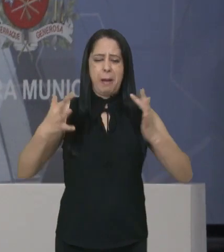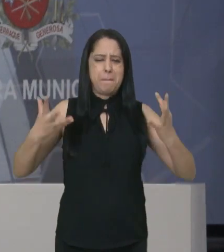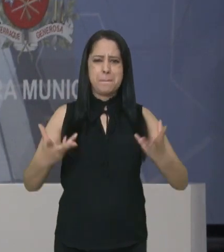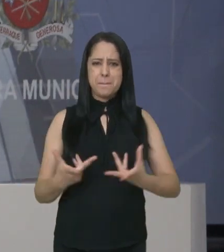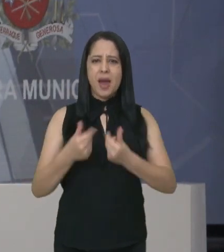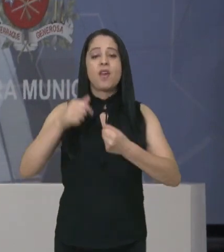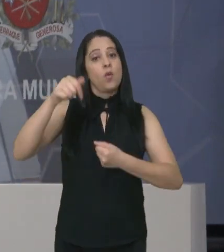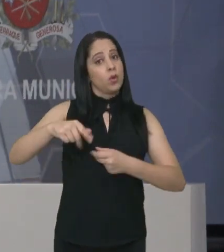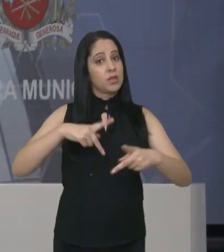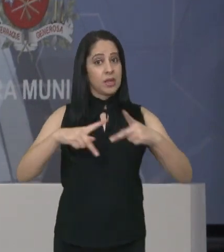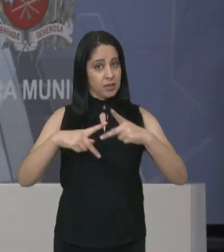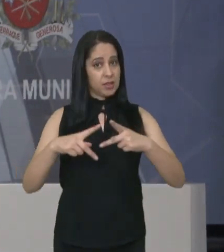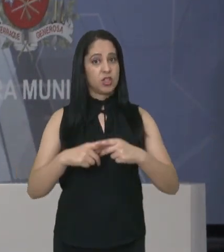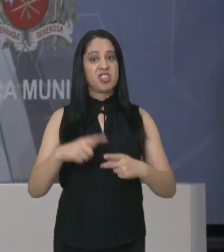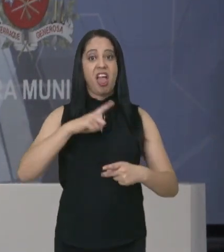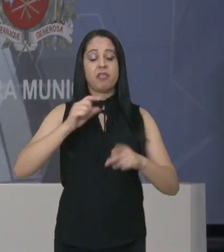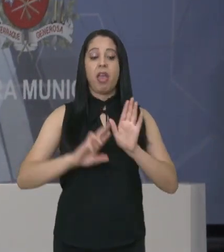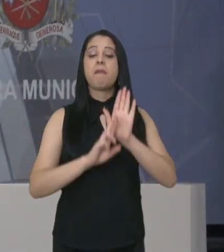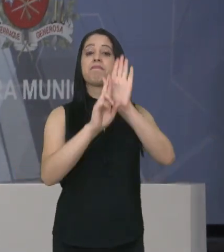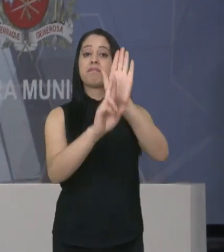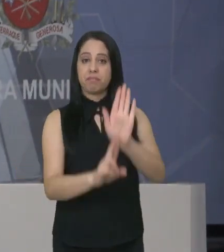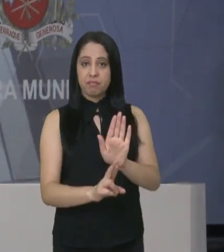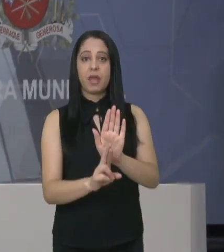e região. Temos um representante